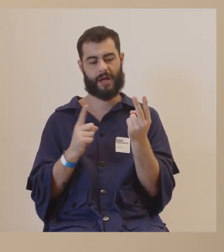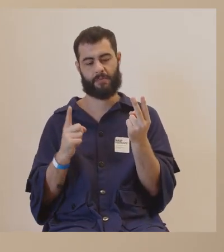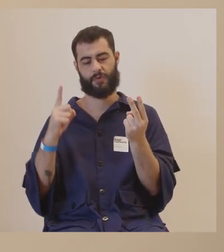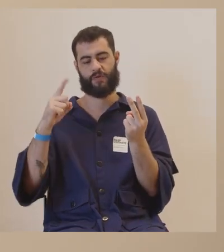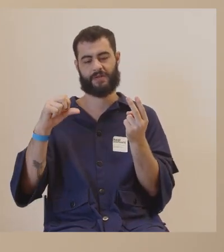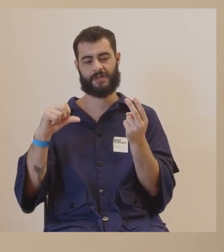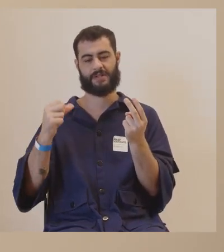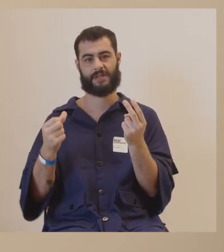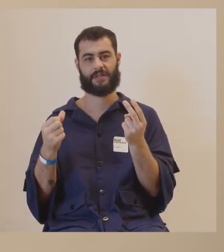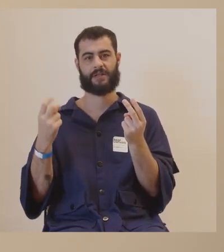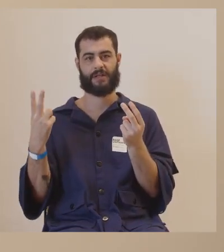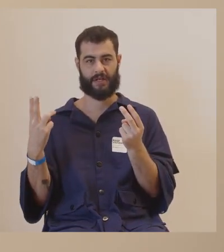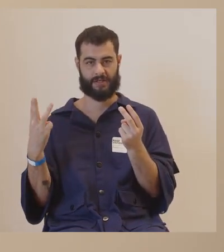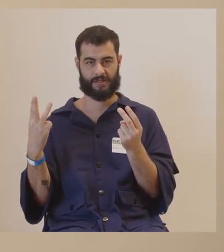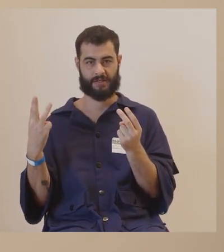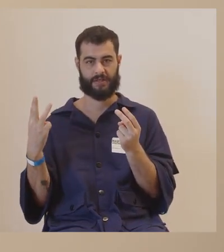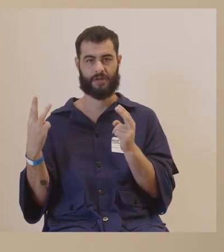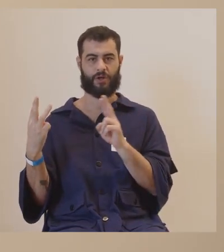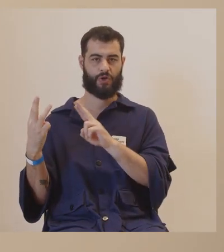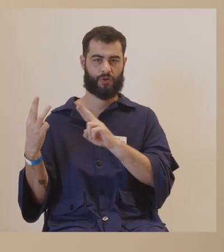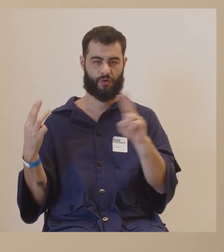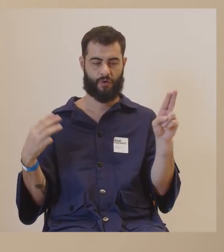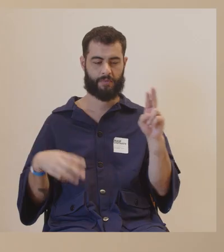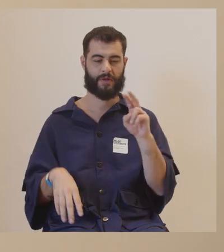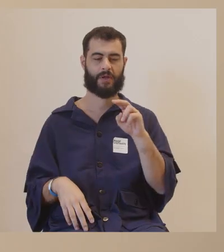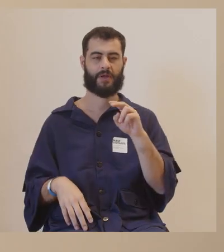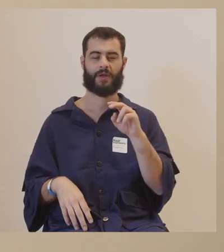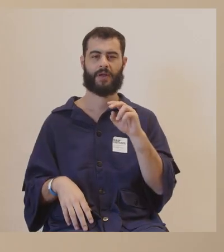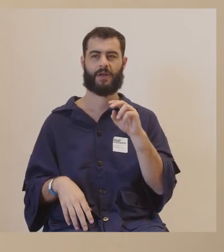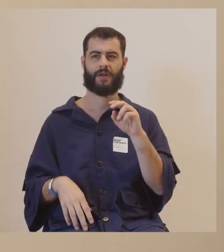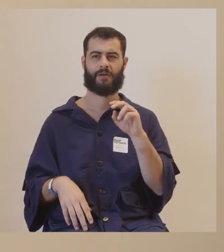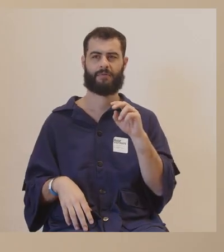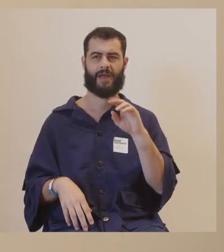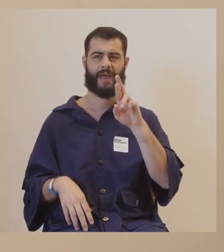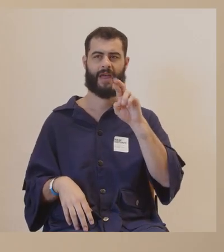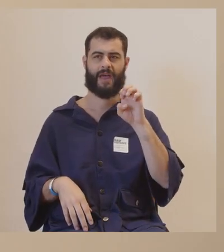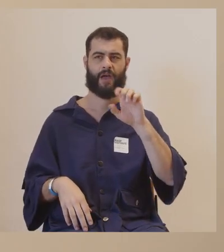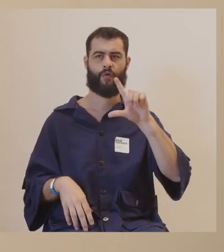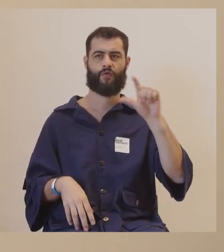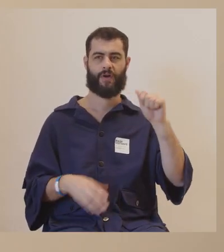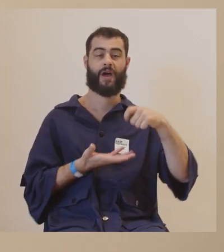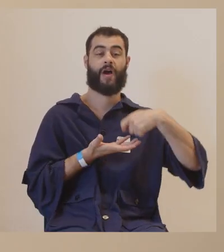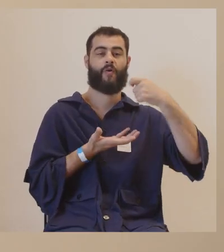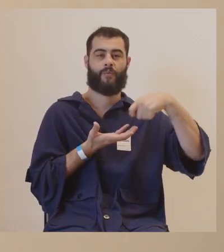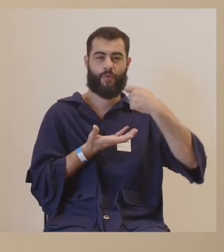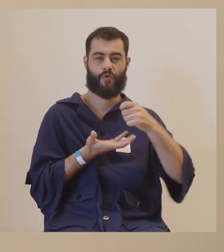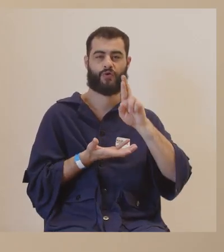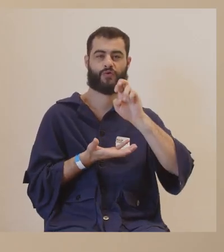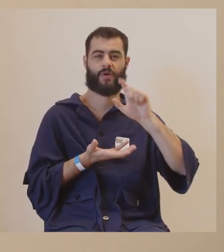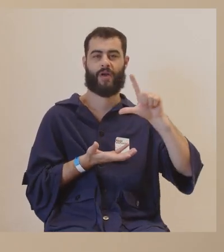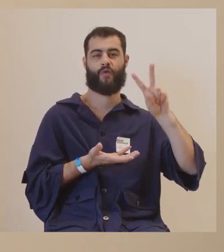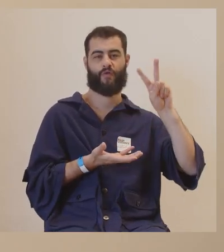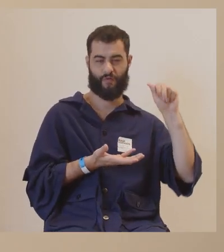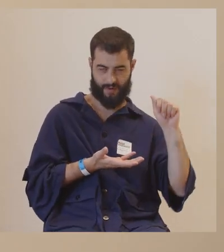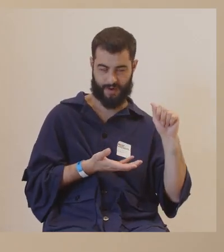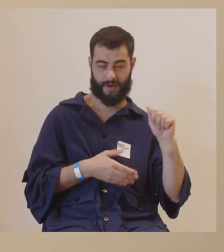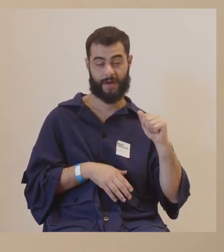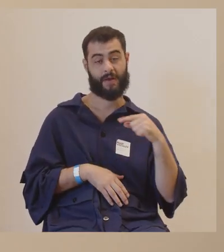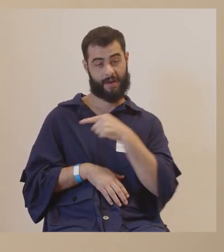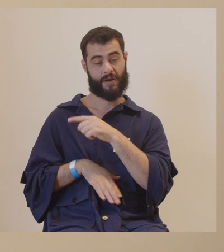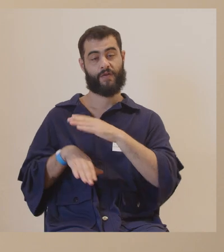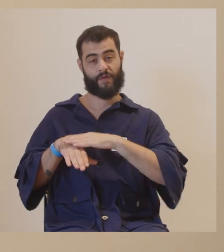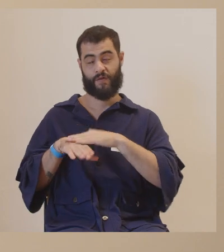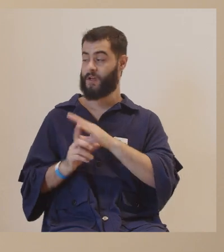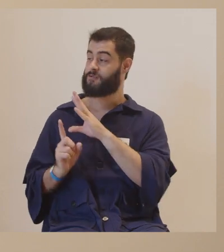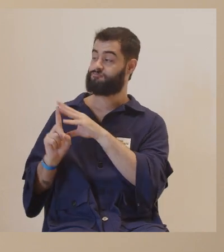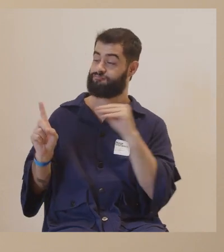E o Mulheres no Jardim era a tentativa dele daí de mandar alguma coisa para o salão da Escola de Belas Artes